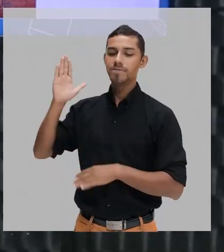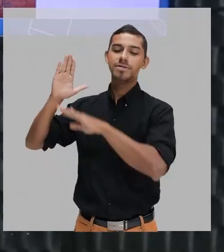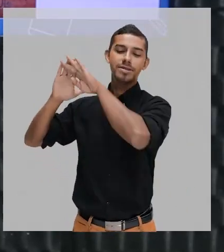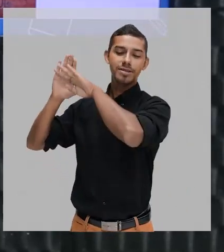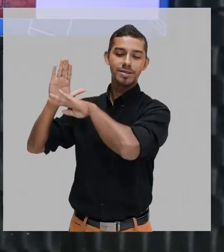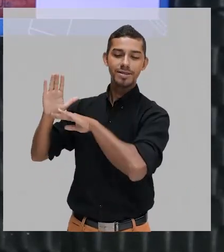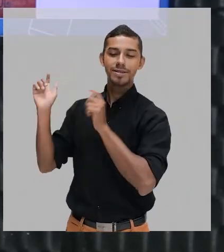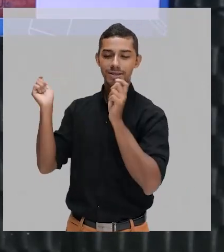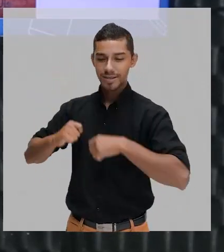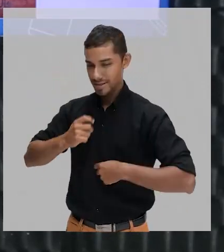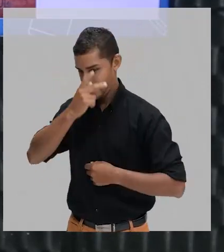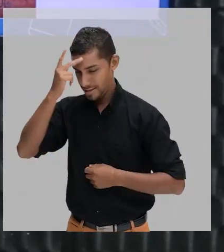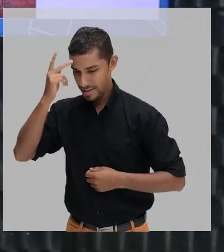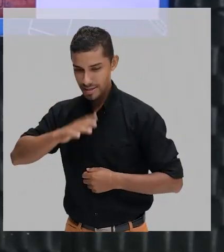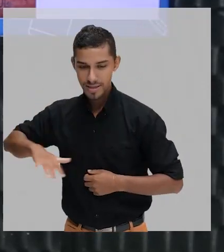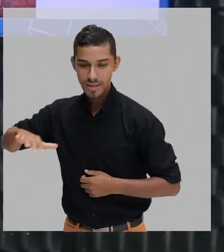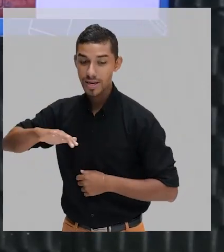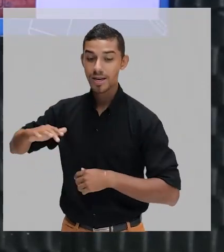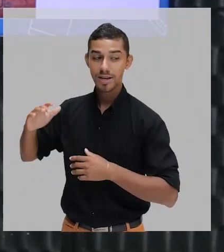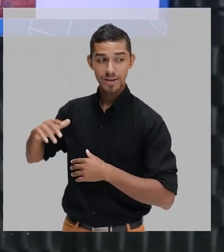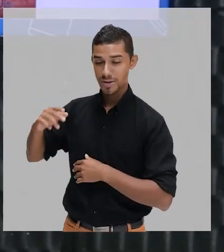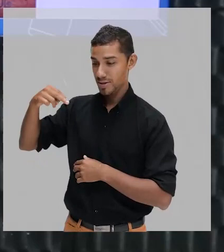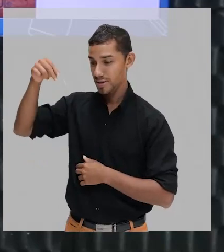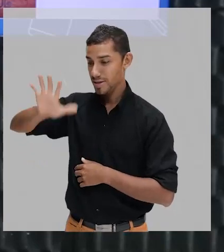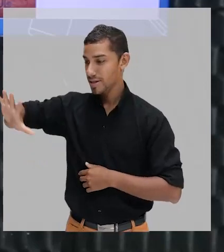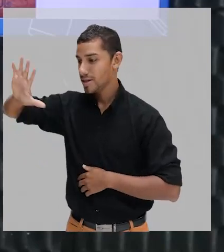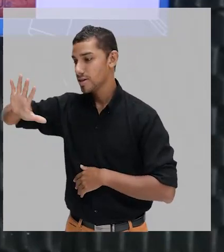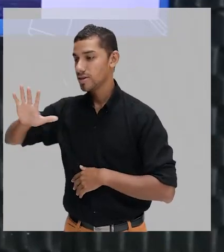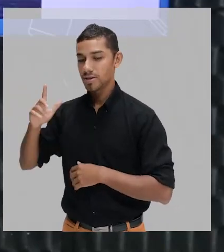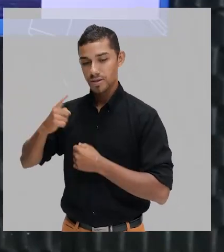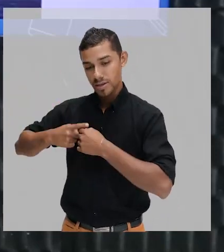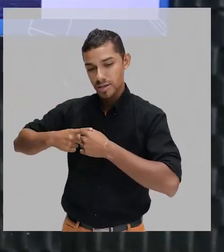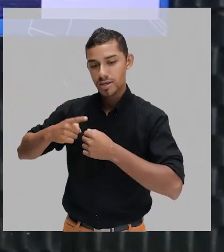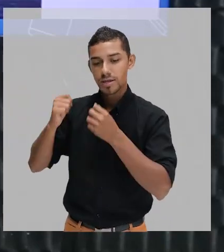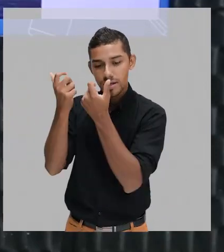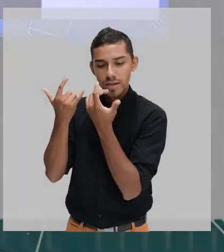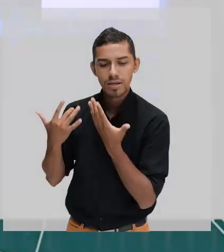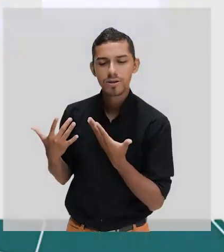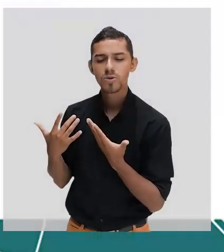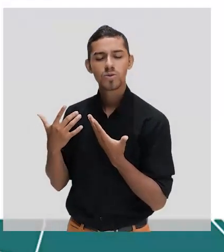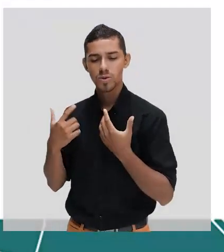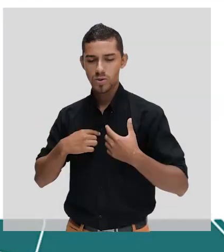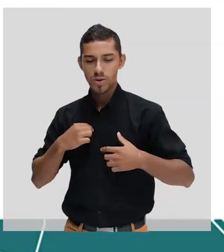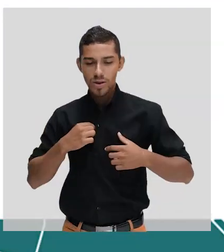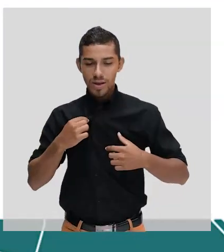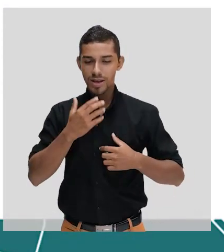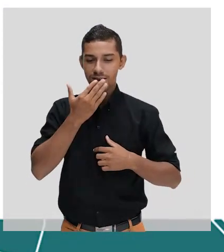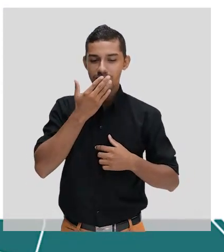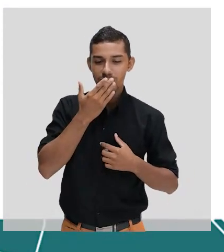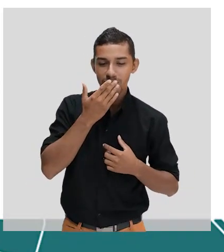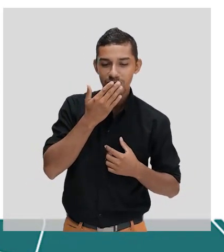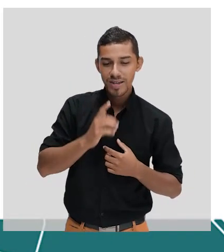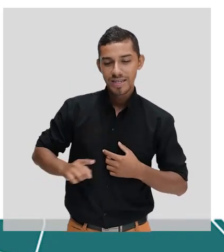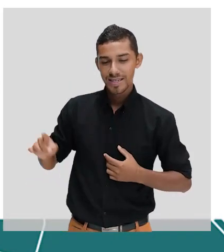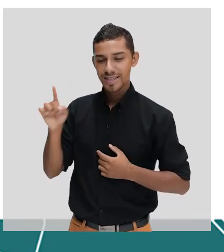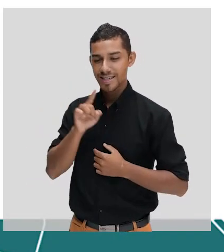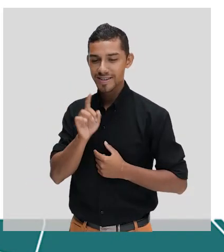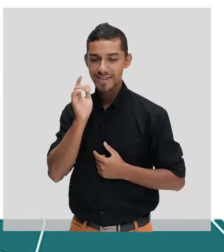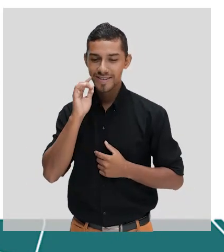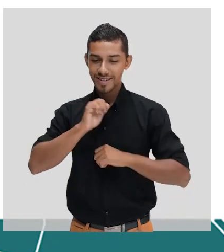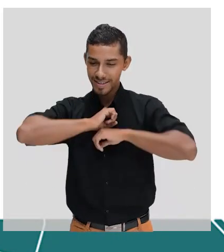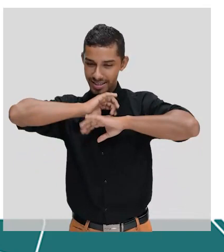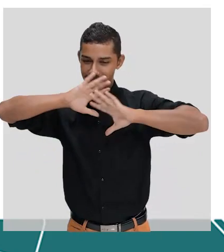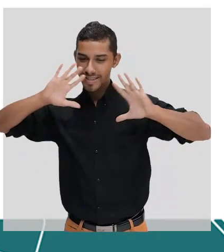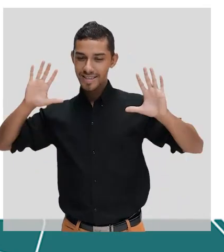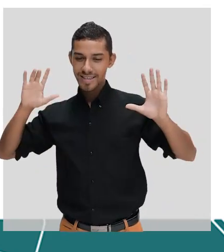quê? Porque a gente já remete à ideia de Nordeste. Então, há um trabalho específico. O figurino em si, inclusive a cor do figurino em relação aos outros, deixa